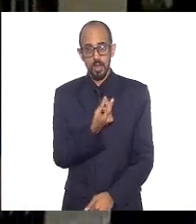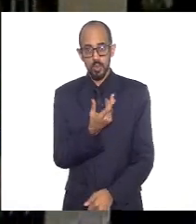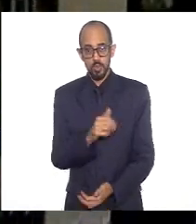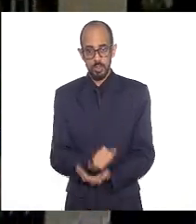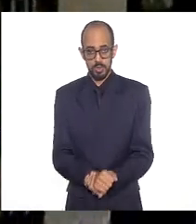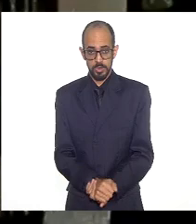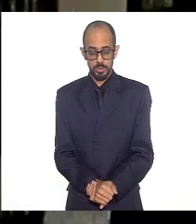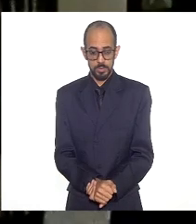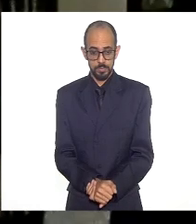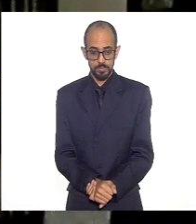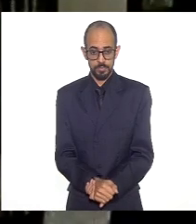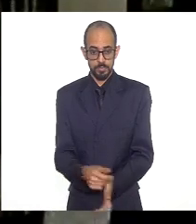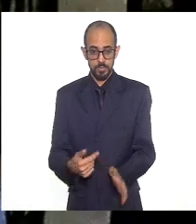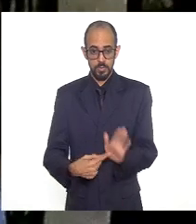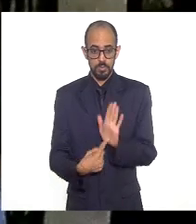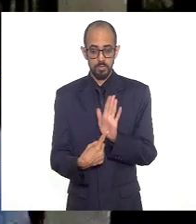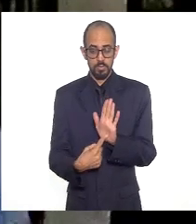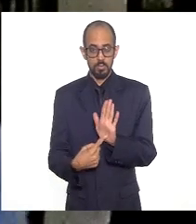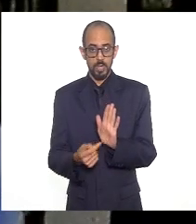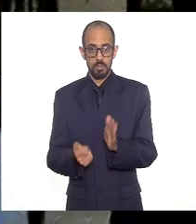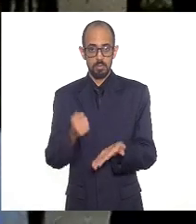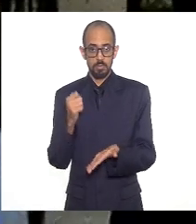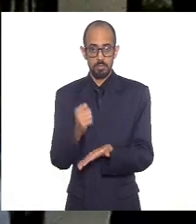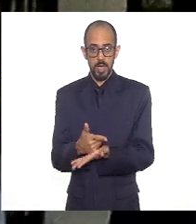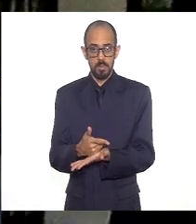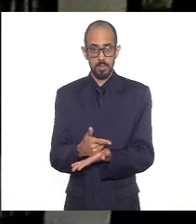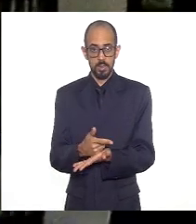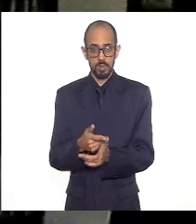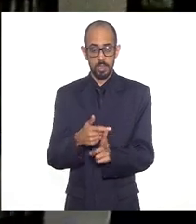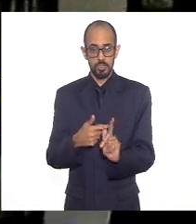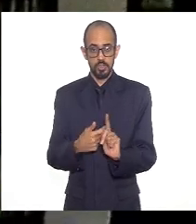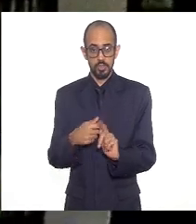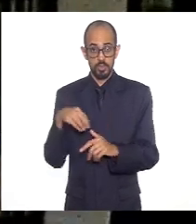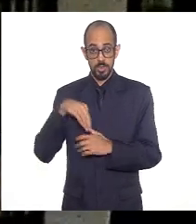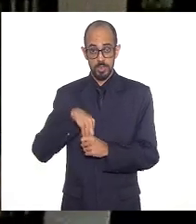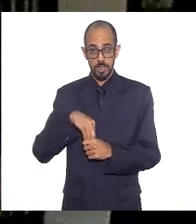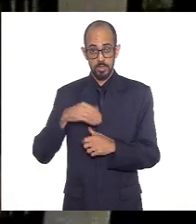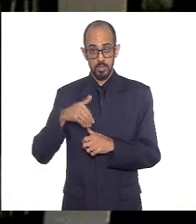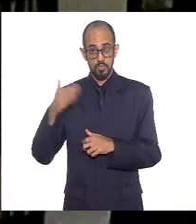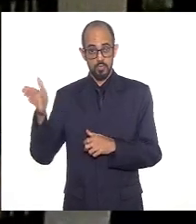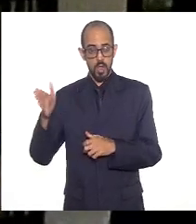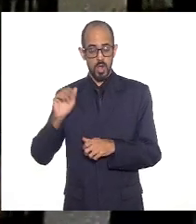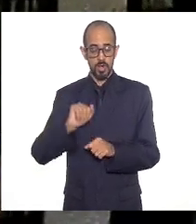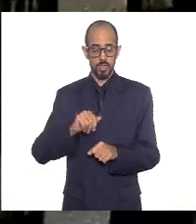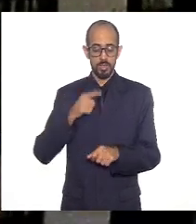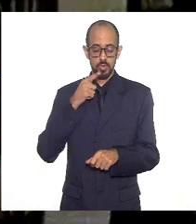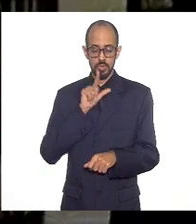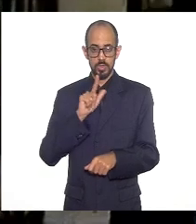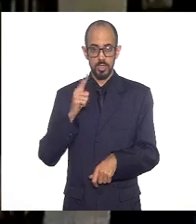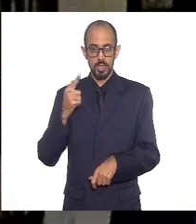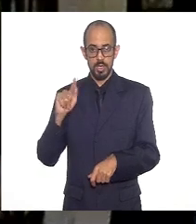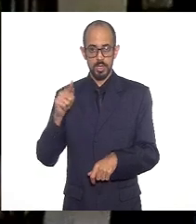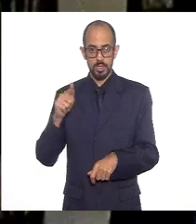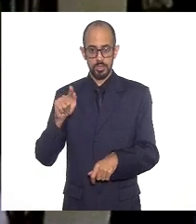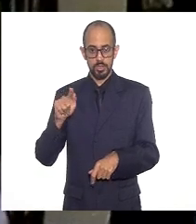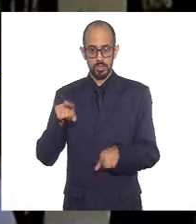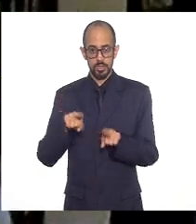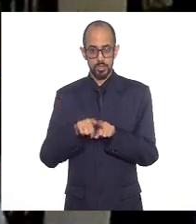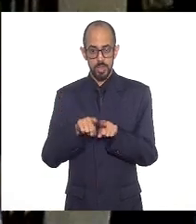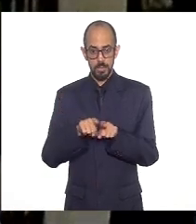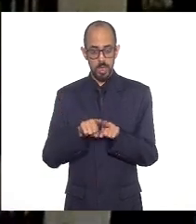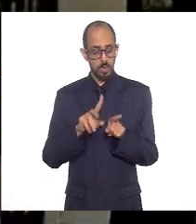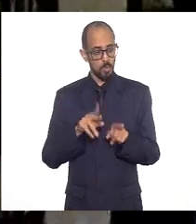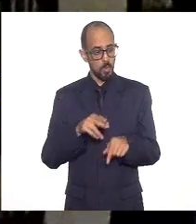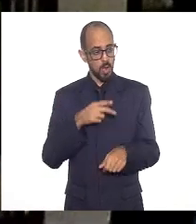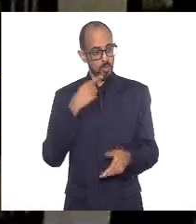os pagamentos das dívidas interna e externa e garantir, como já foi ressaltado